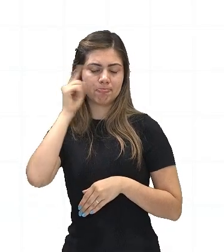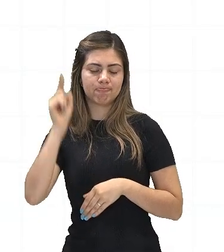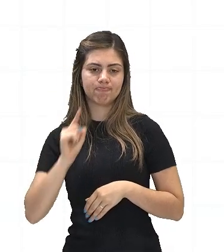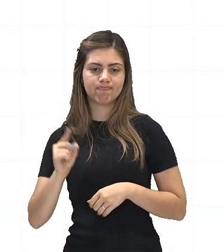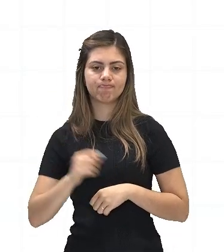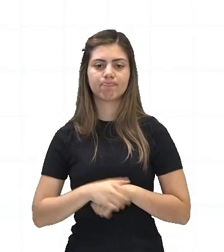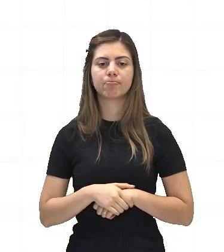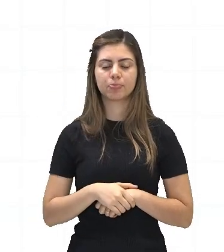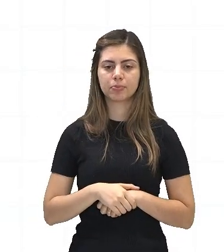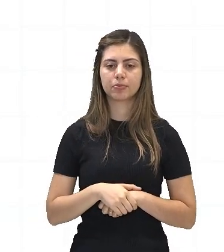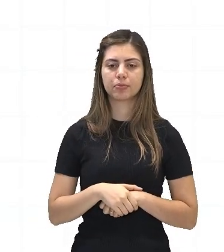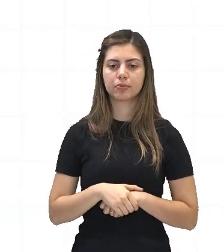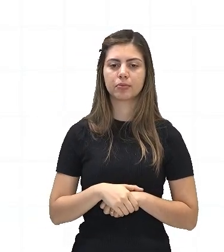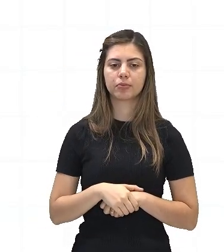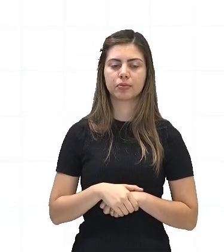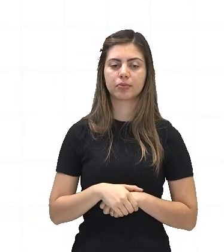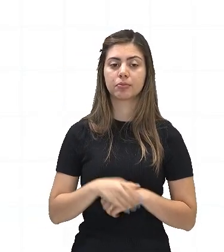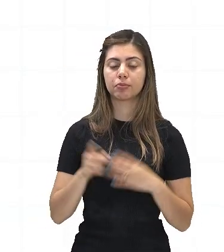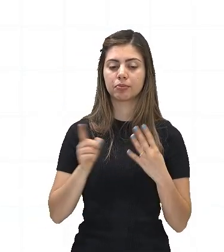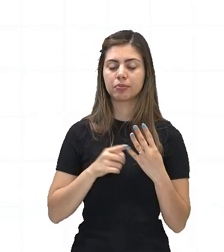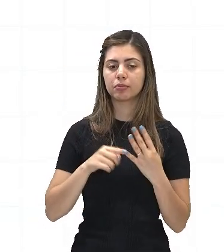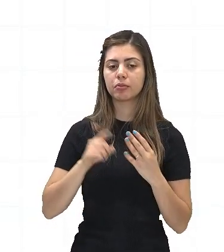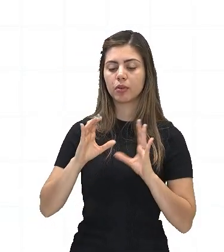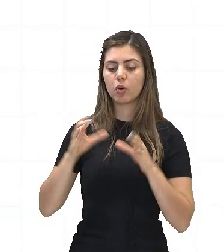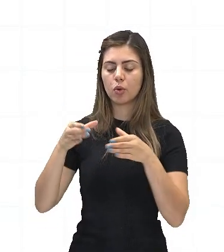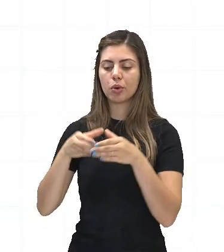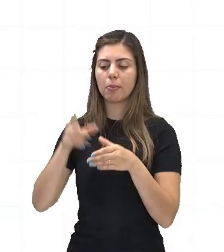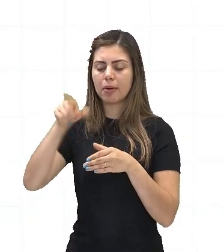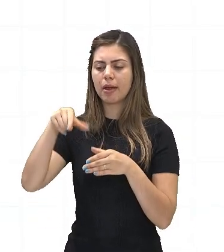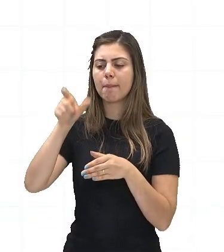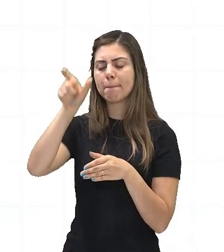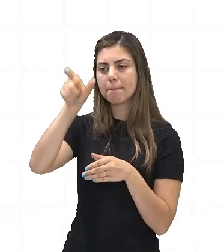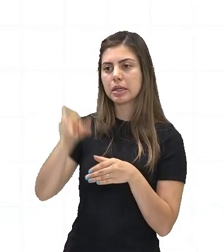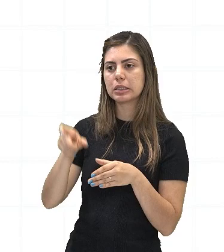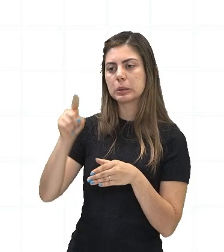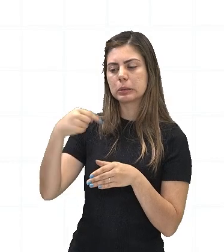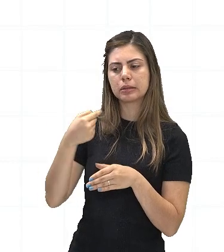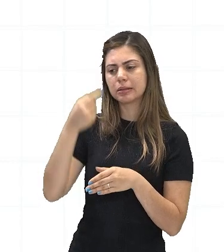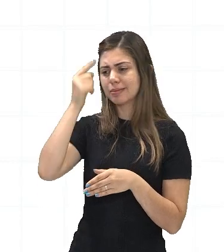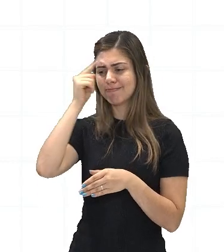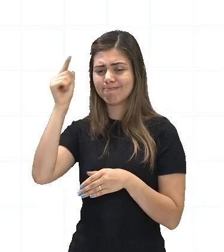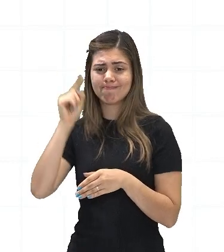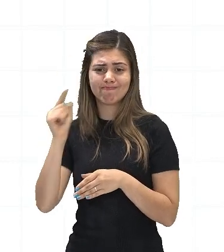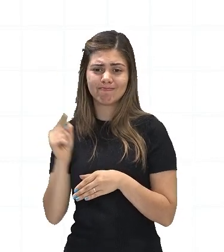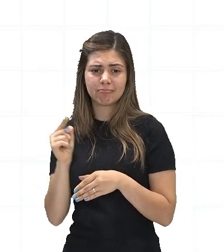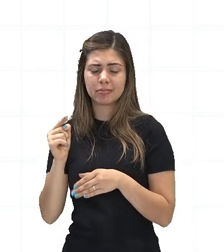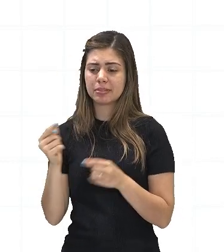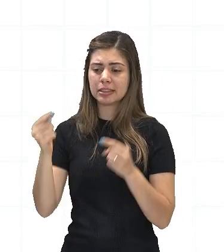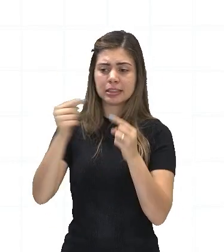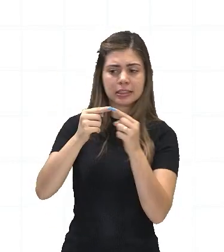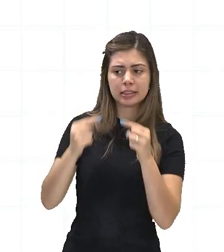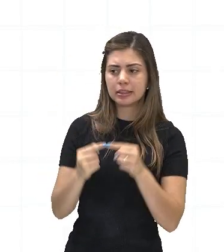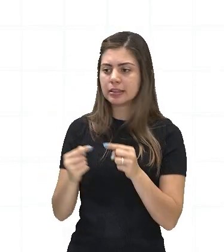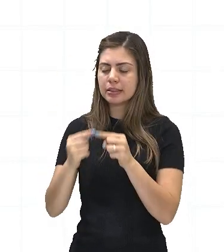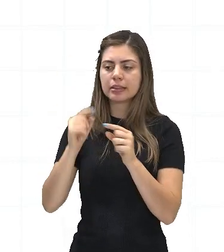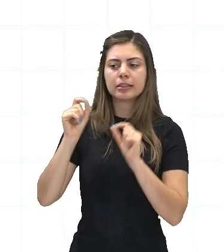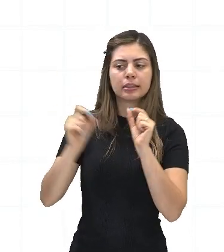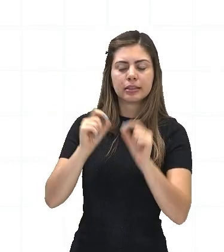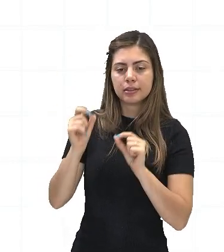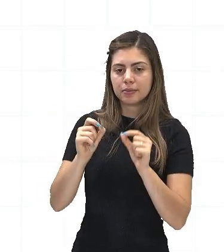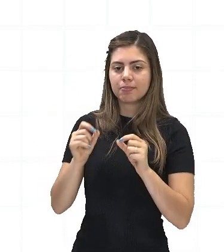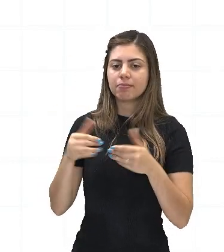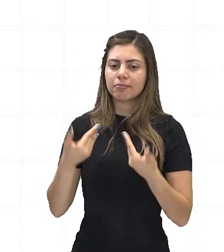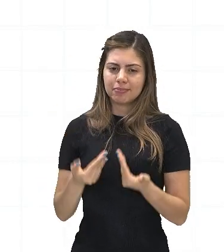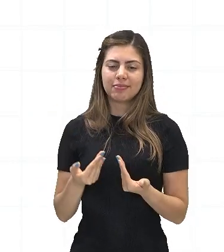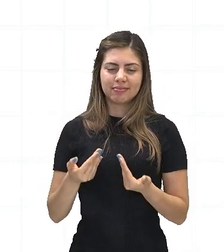sujeito indeterminado é aquele no qual não é possível identificar um referente explícito na oração. Parece